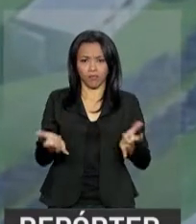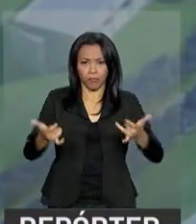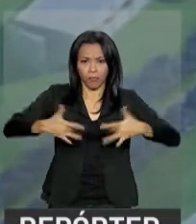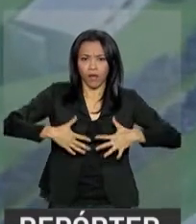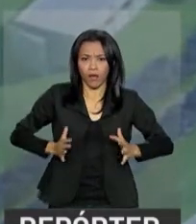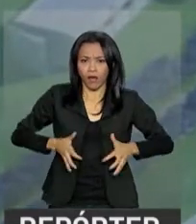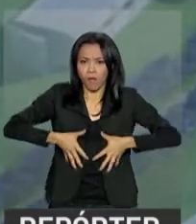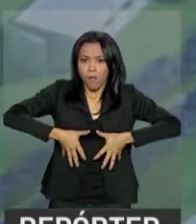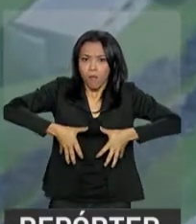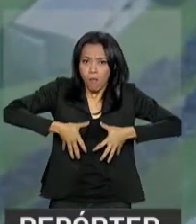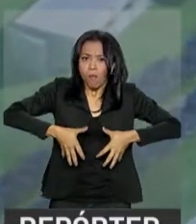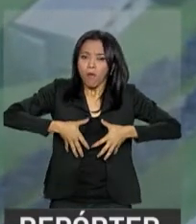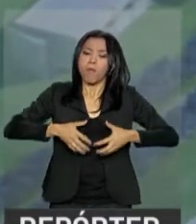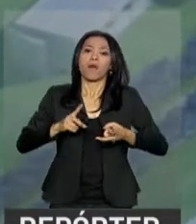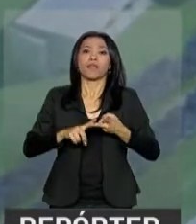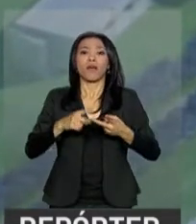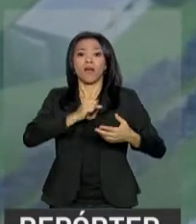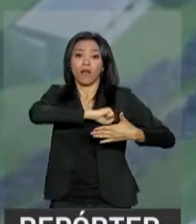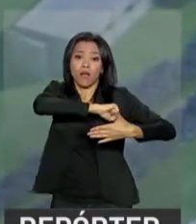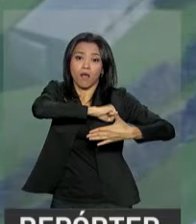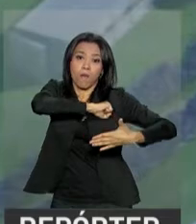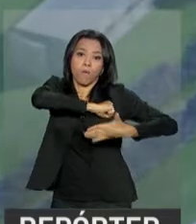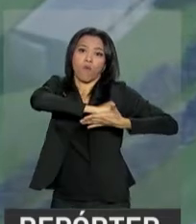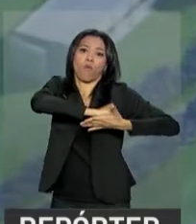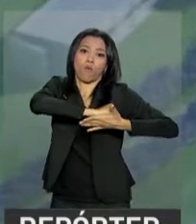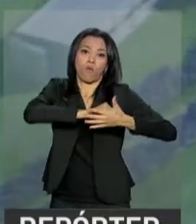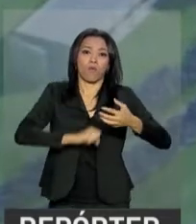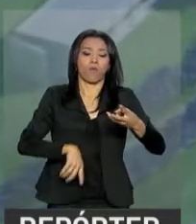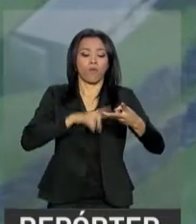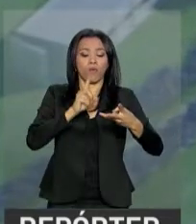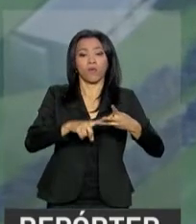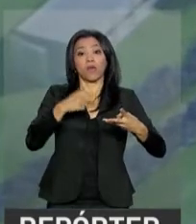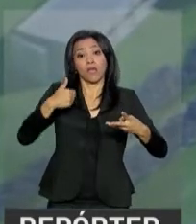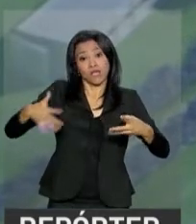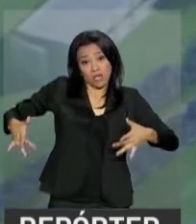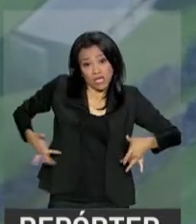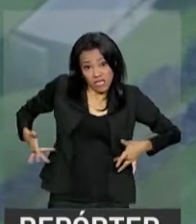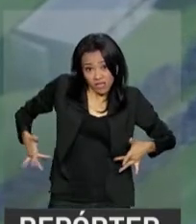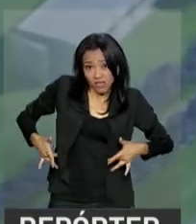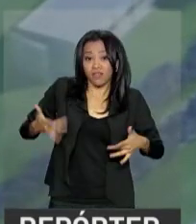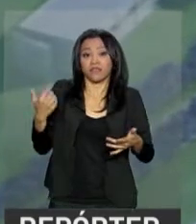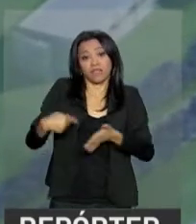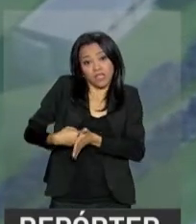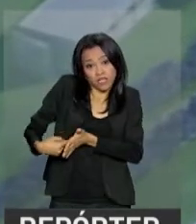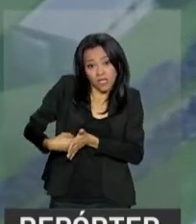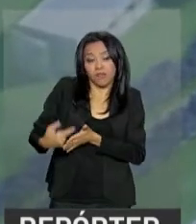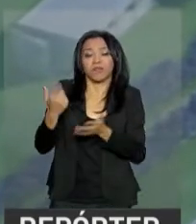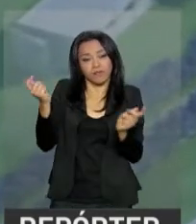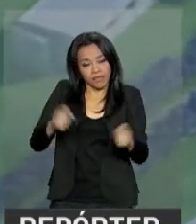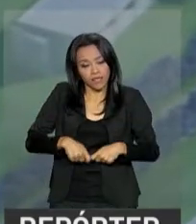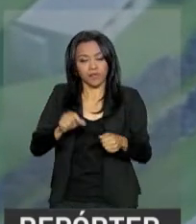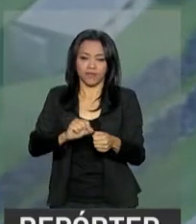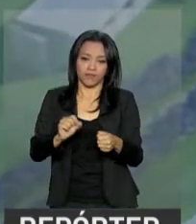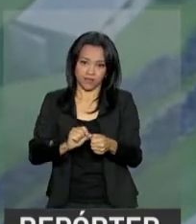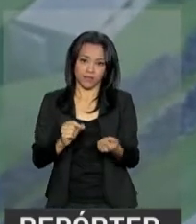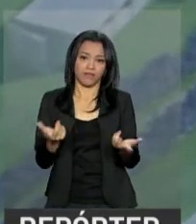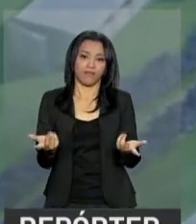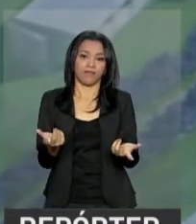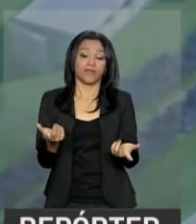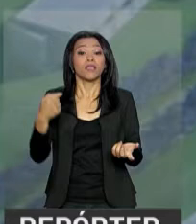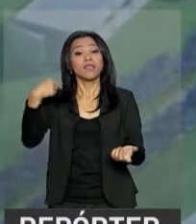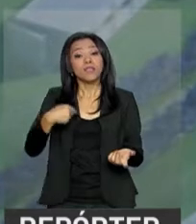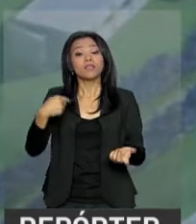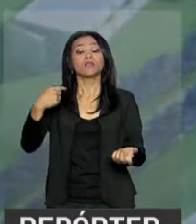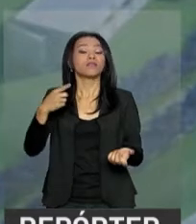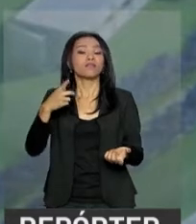agudas infarto do miocárdio obstruções renais e de ciências significa que teremos